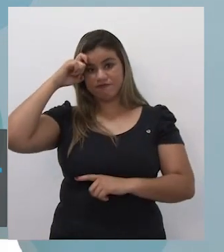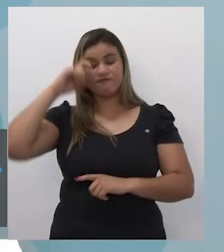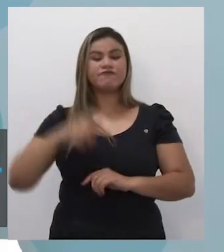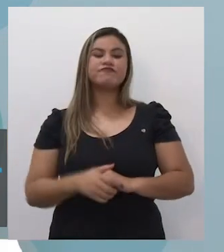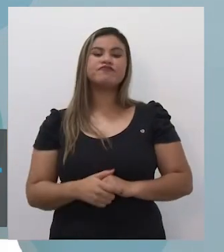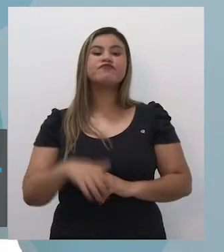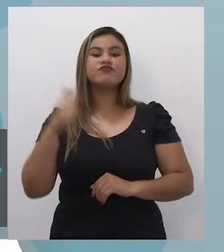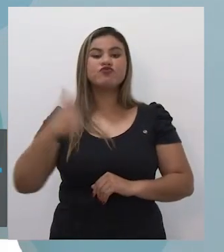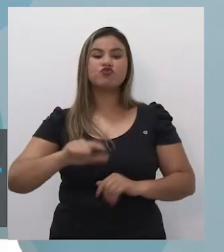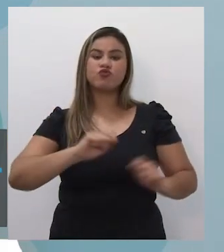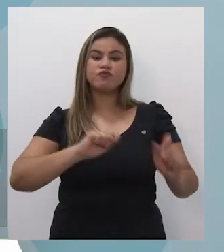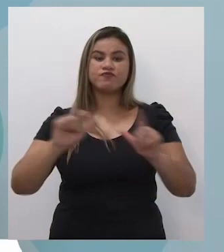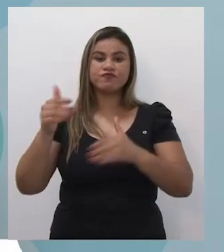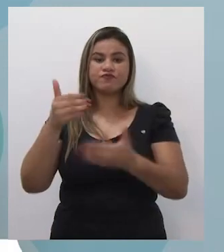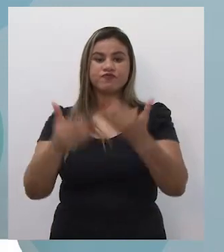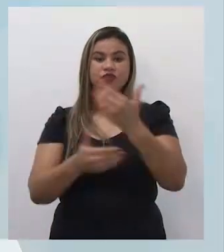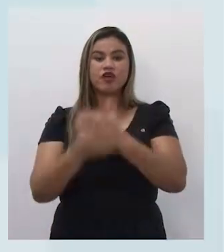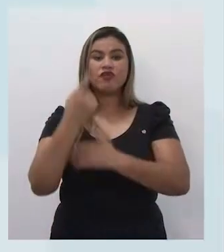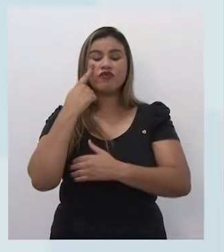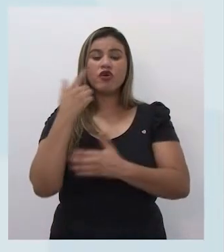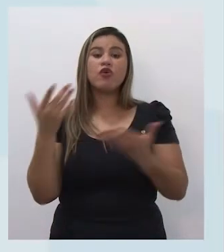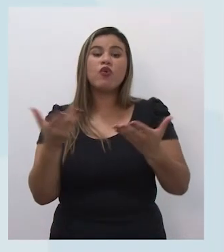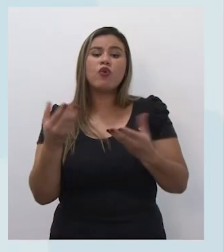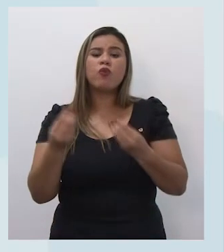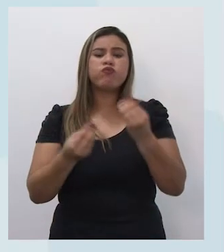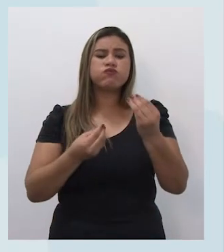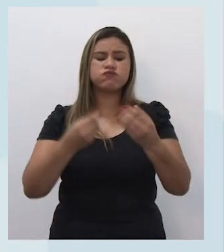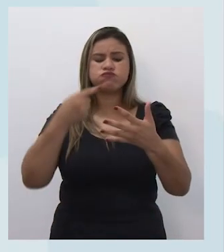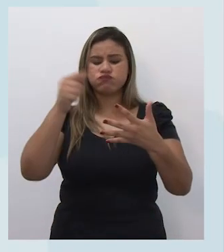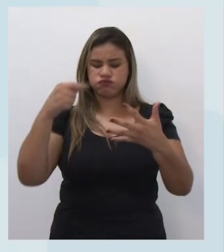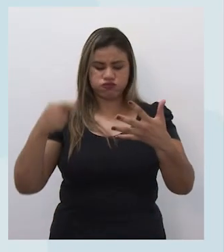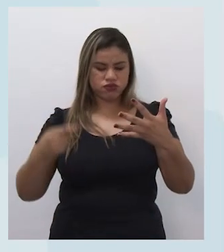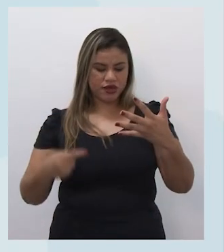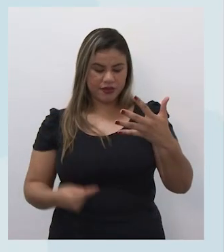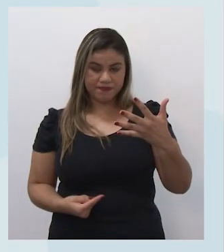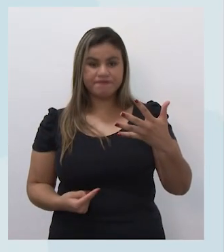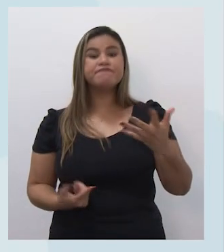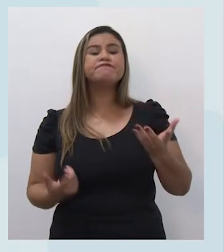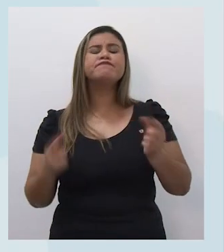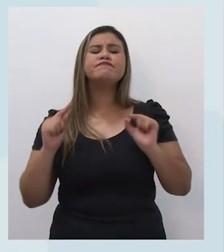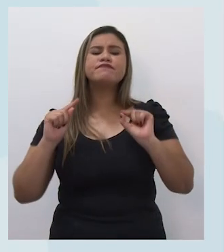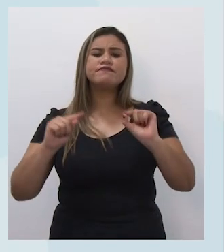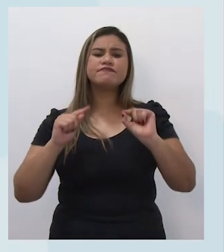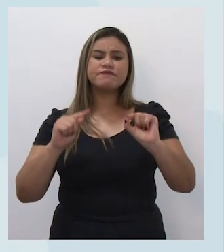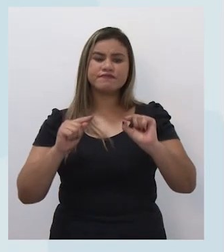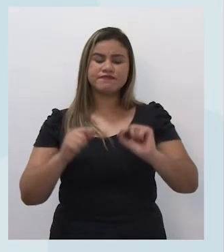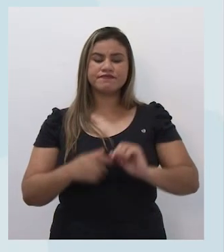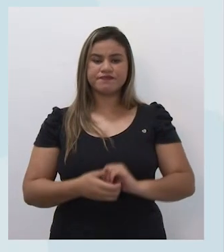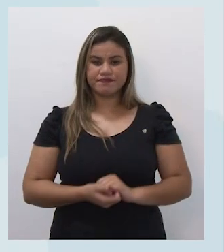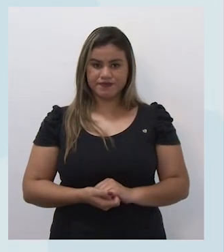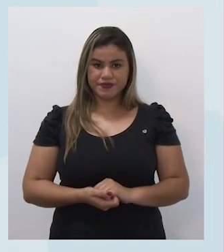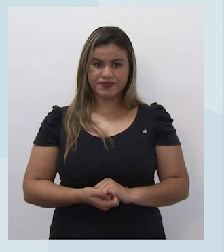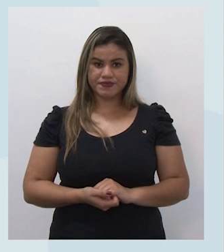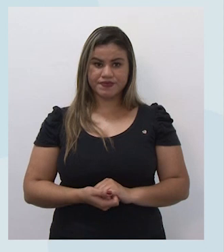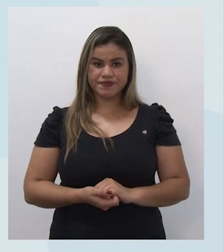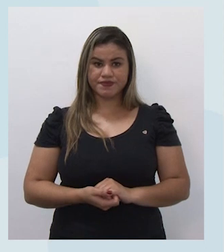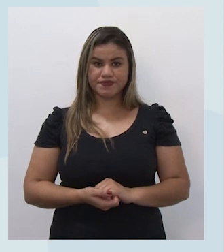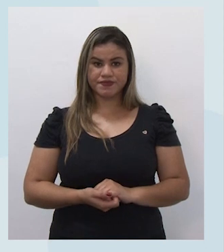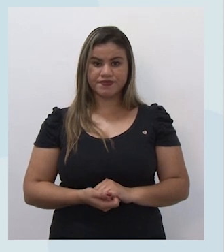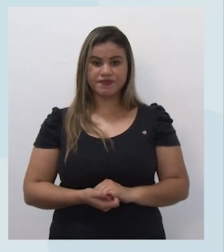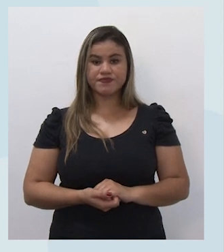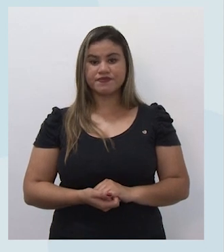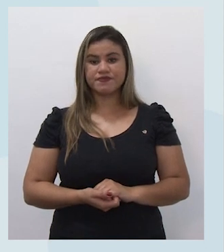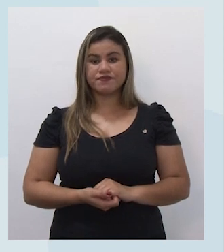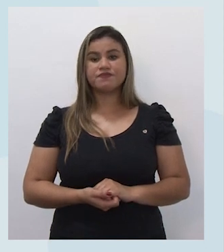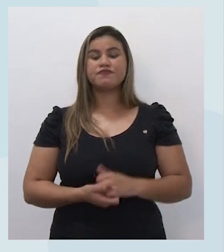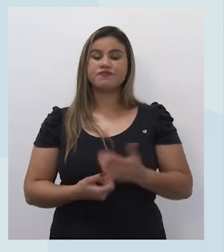slide, vocês vão acompanhar o percurso que nós vamos desenvolver aí ao longo dessa 1h30 de formação. Então, nós iniciamos